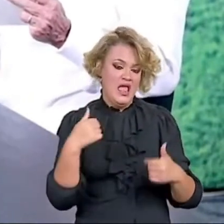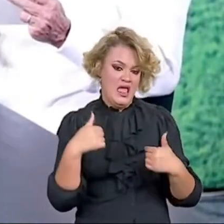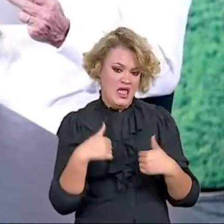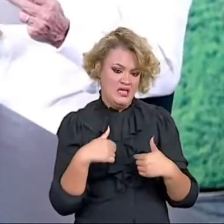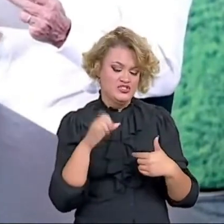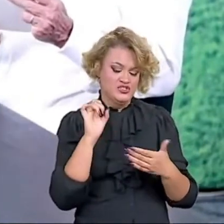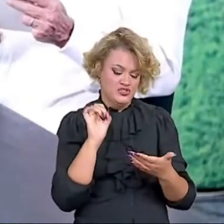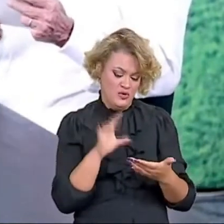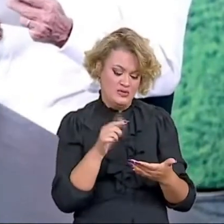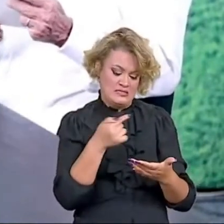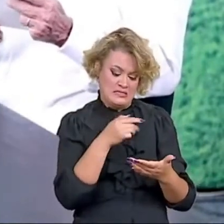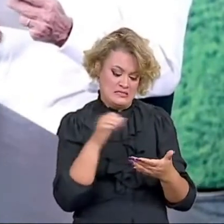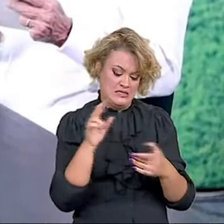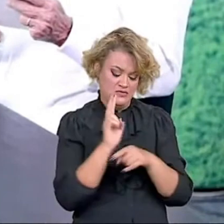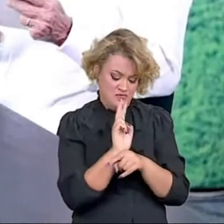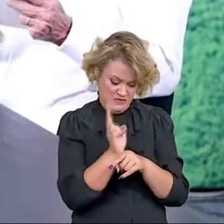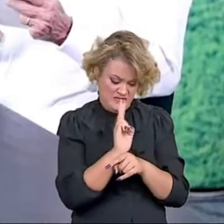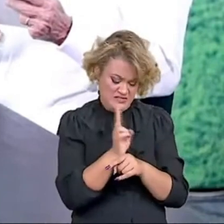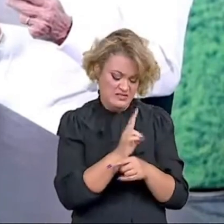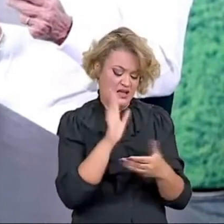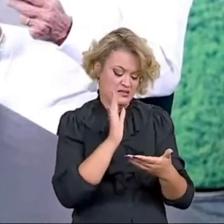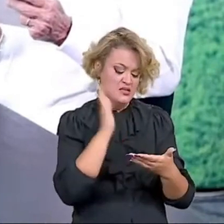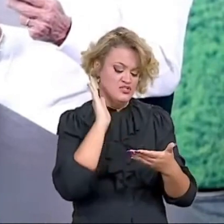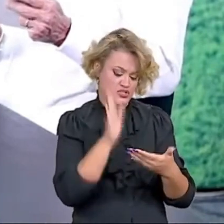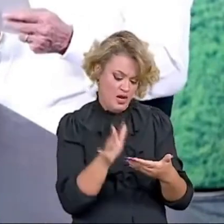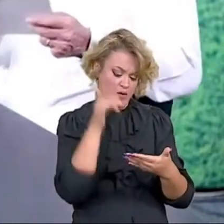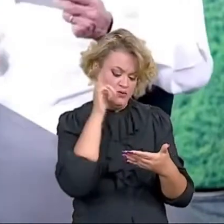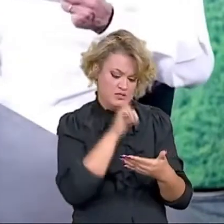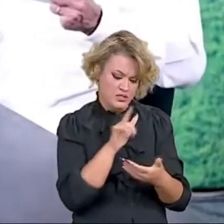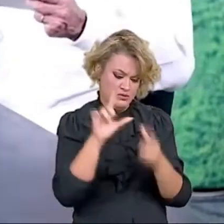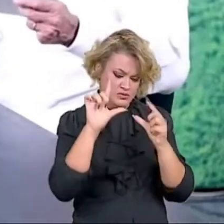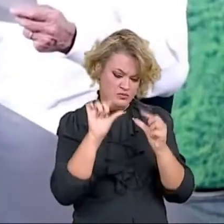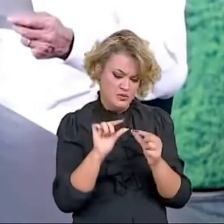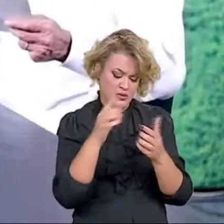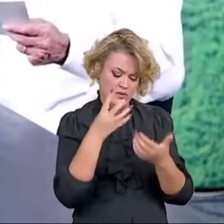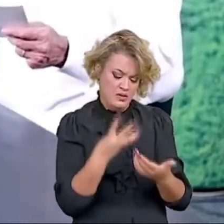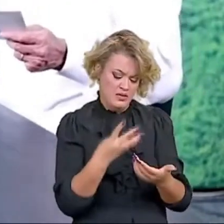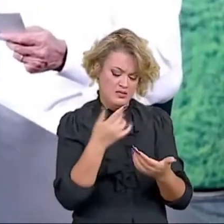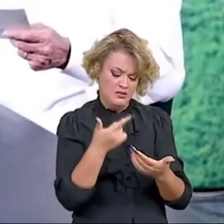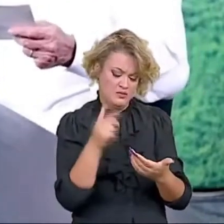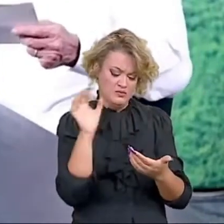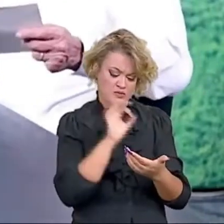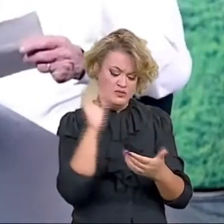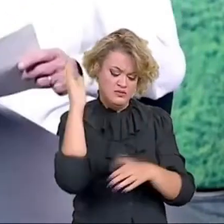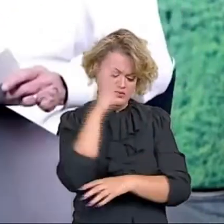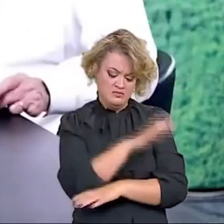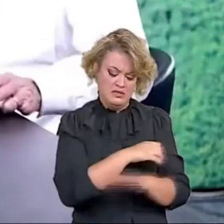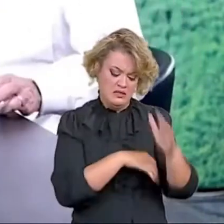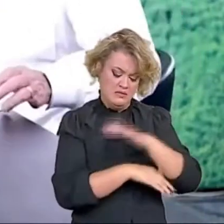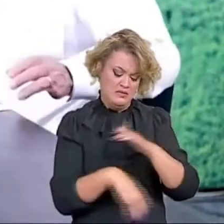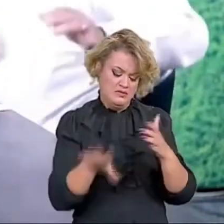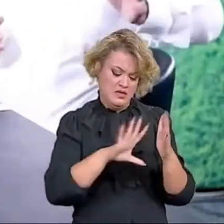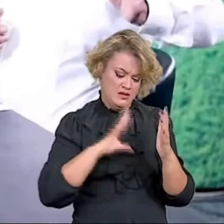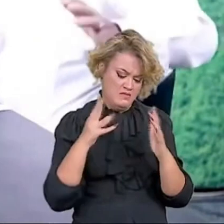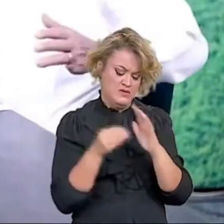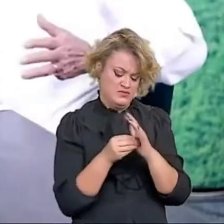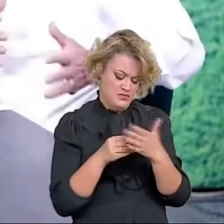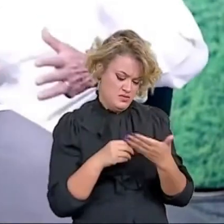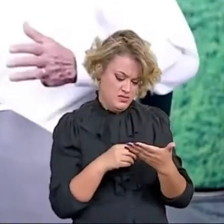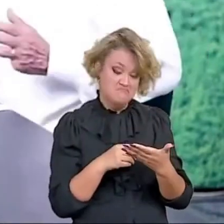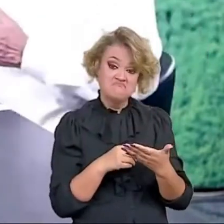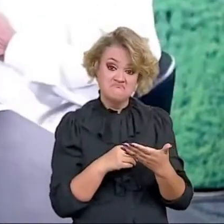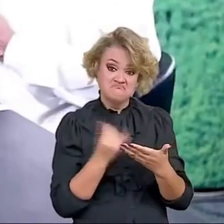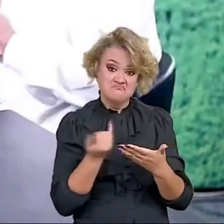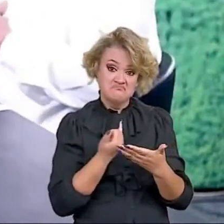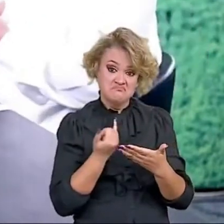fiscais, já alcançamos uma redução de 42% no desmatamento da Amazônia. Sim. É participação